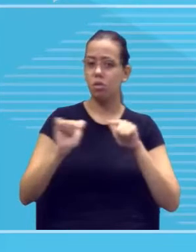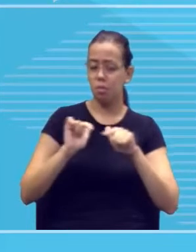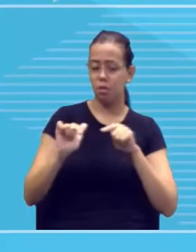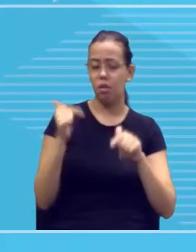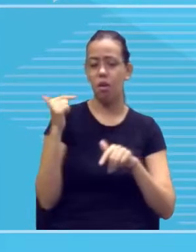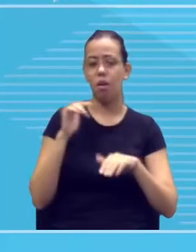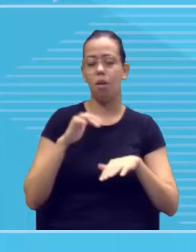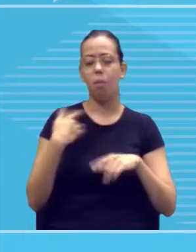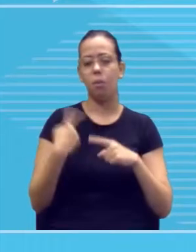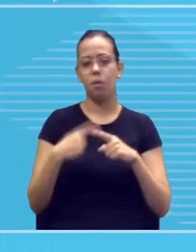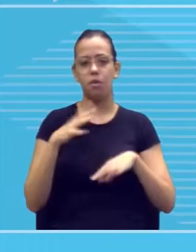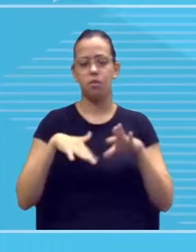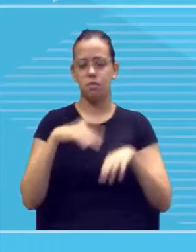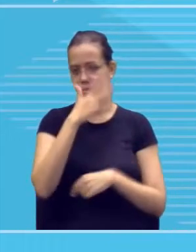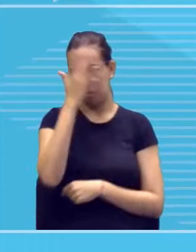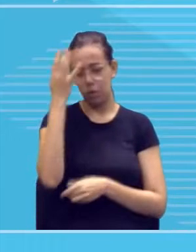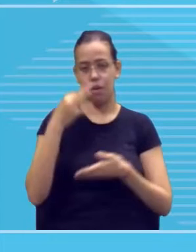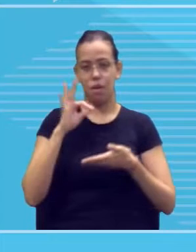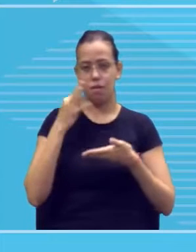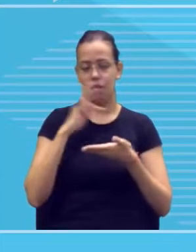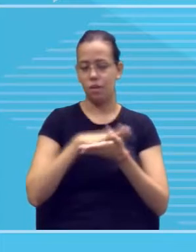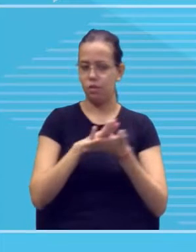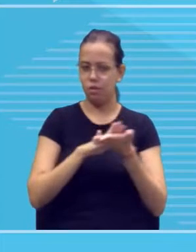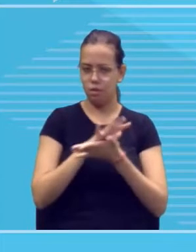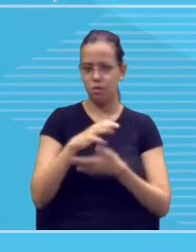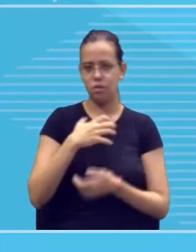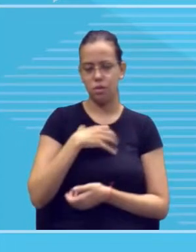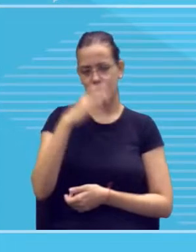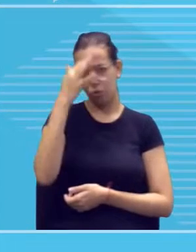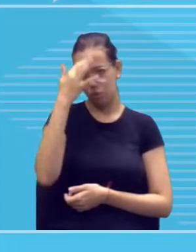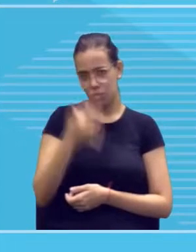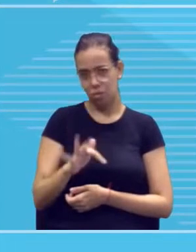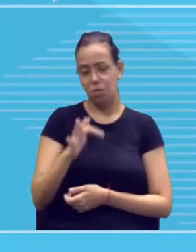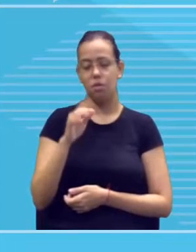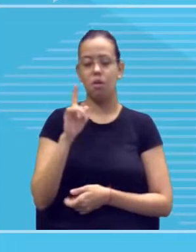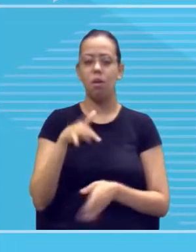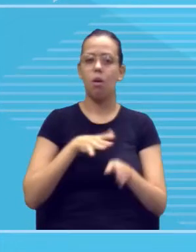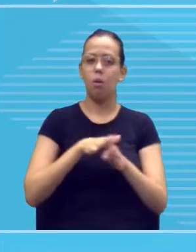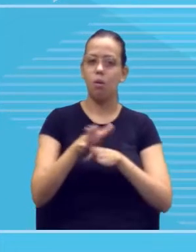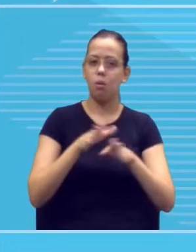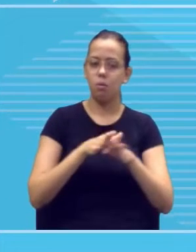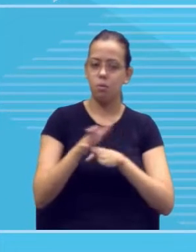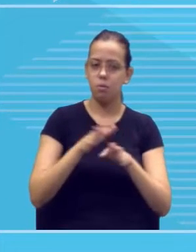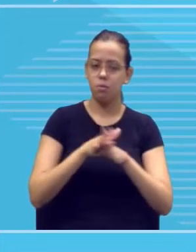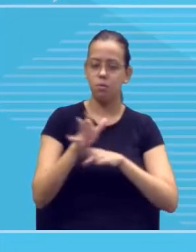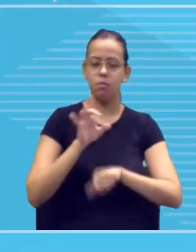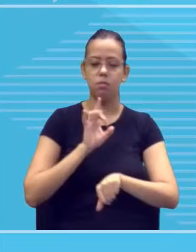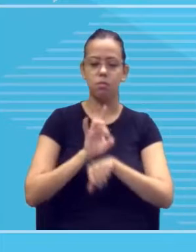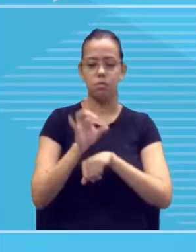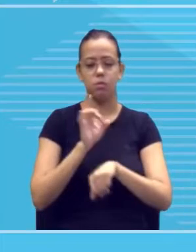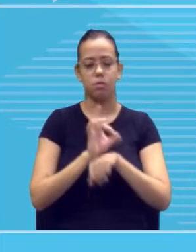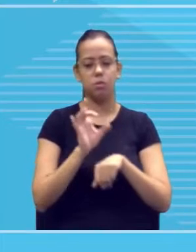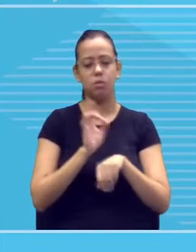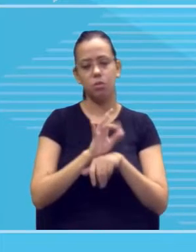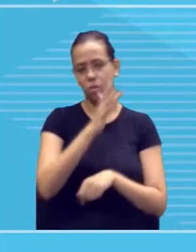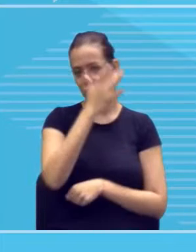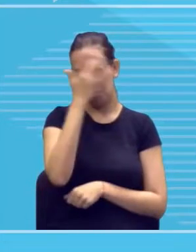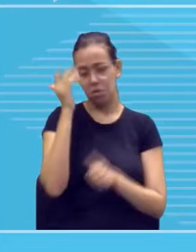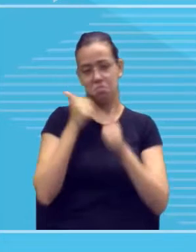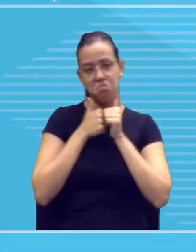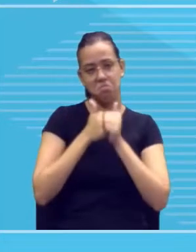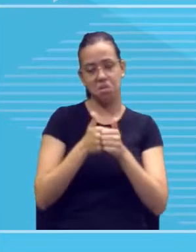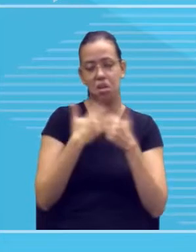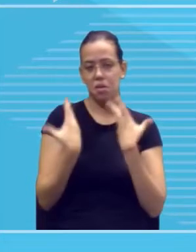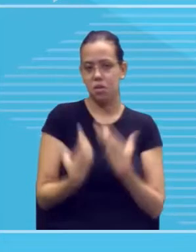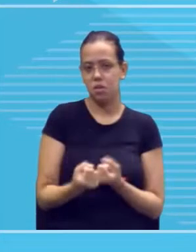tem gente que não toma café com dor de cabeça então recomendação você dá recomendação você dá sugestão e a pessoa segue ou não